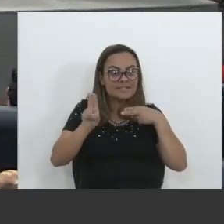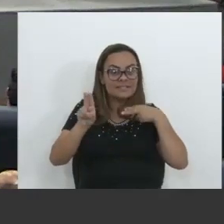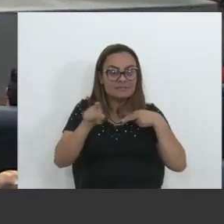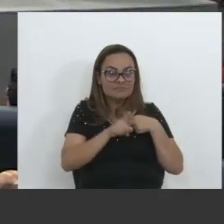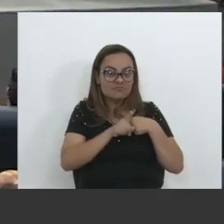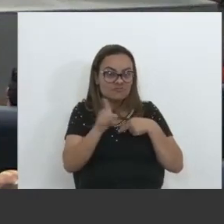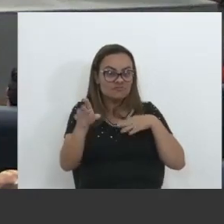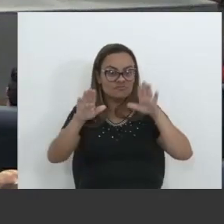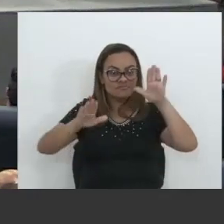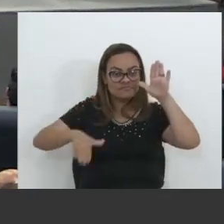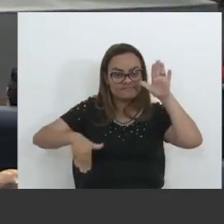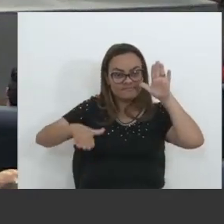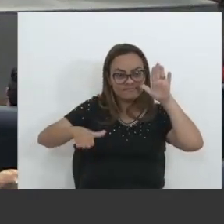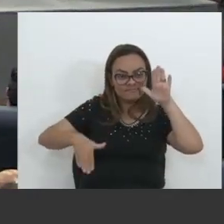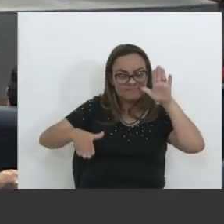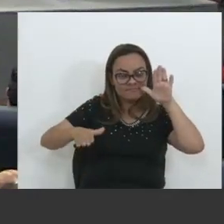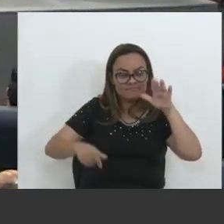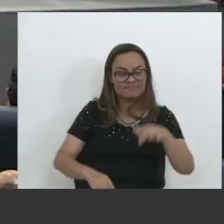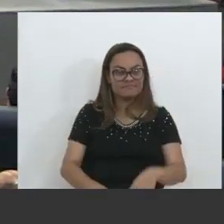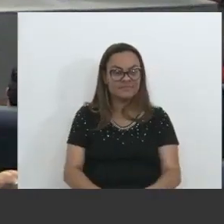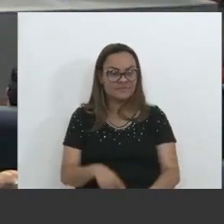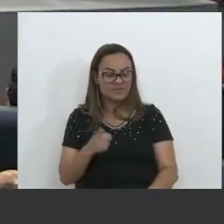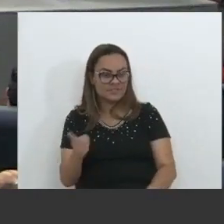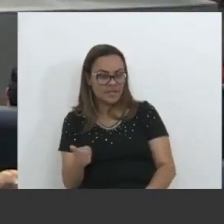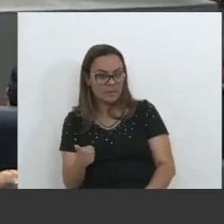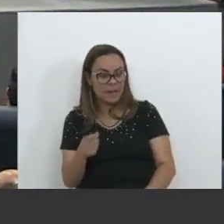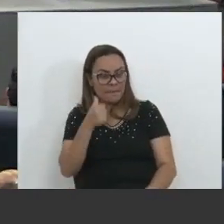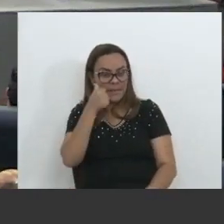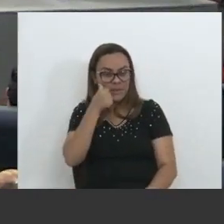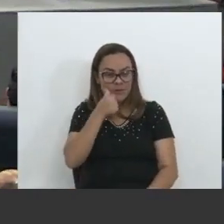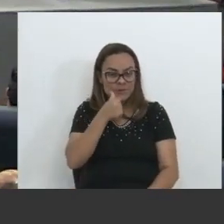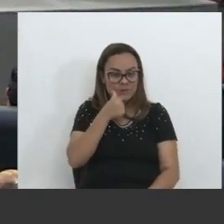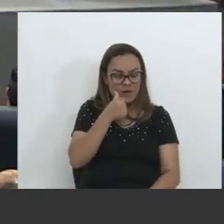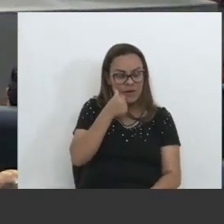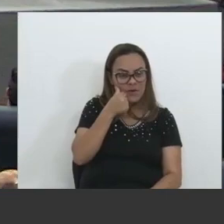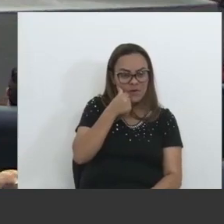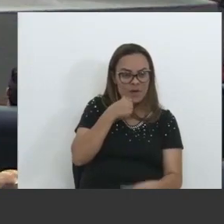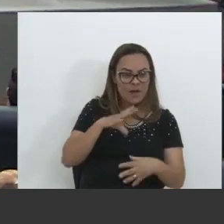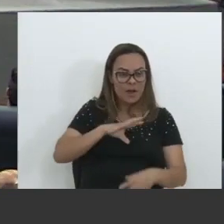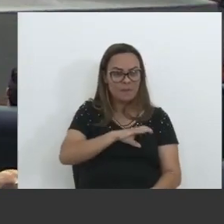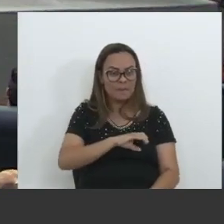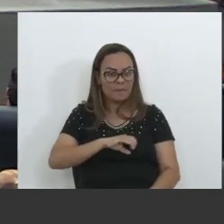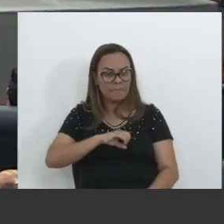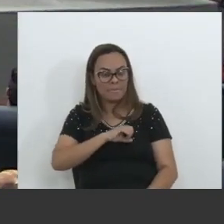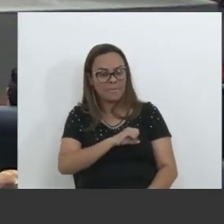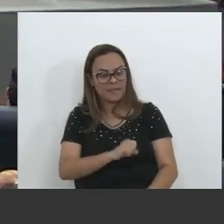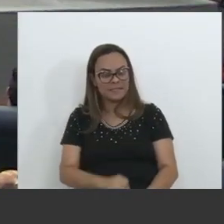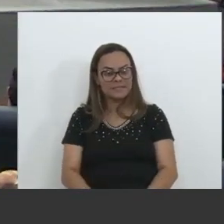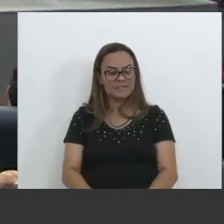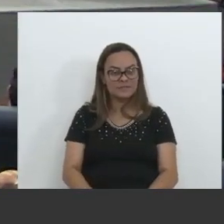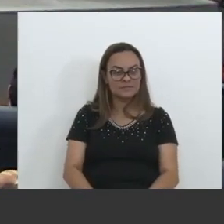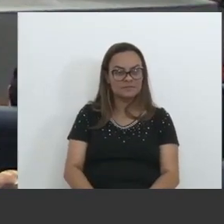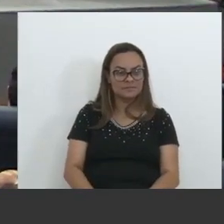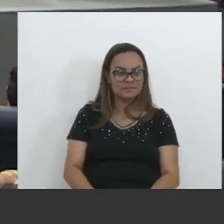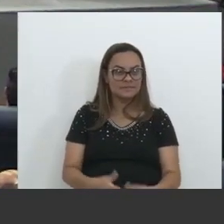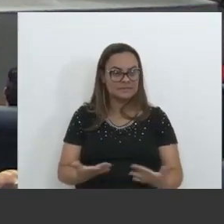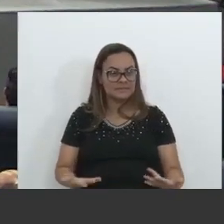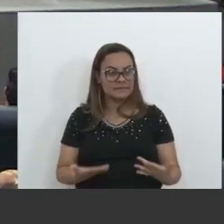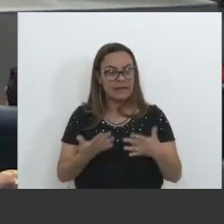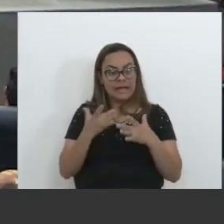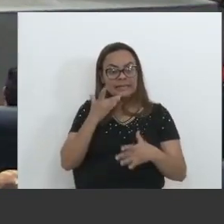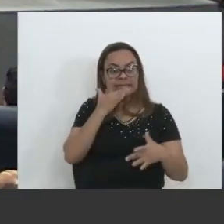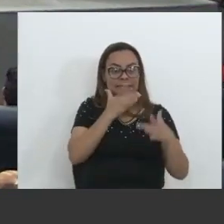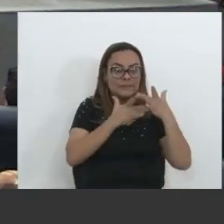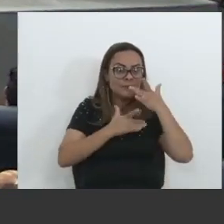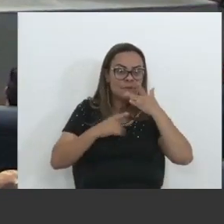inteiro Olha eu confesso que você é diferente uma vez o Dinho me disse que o Impossível Não